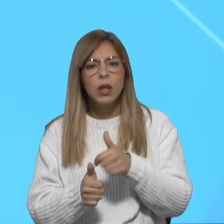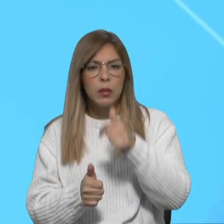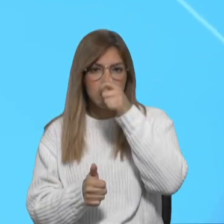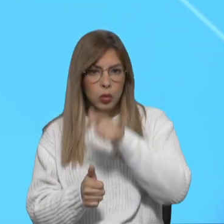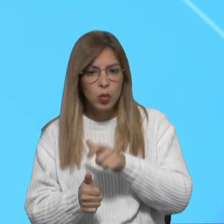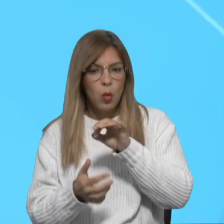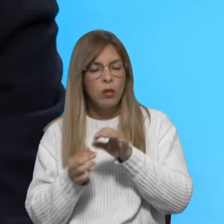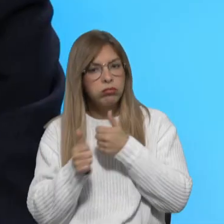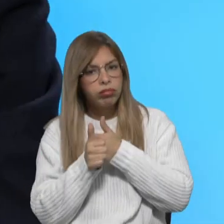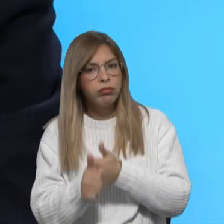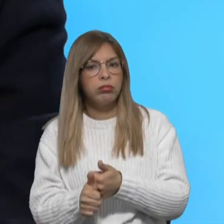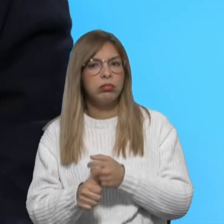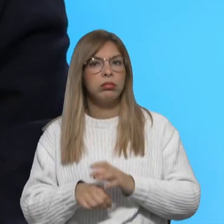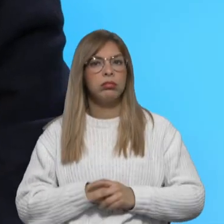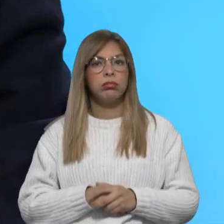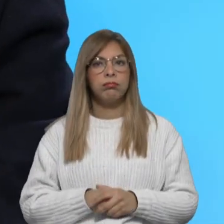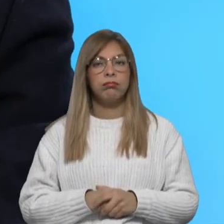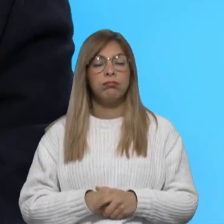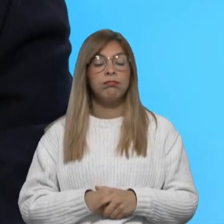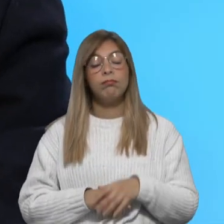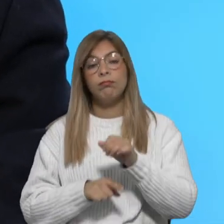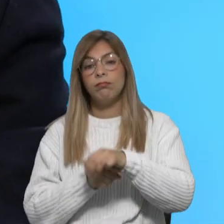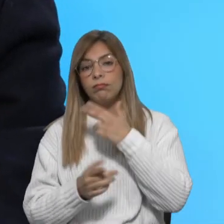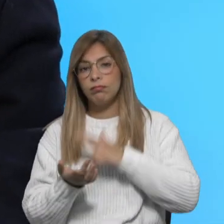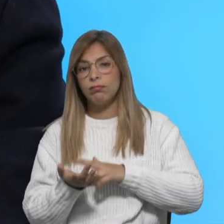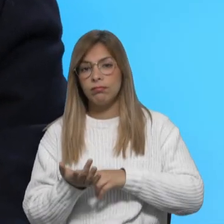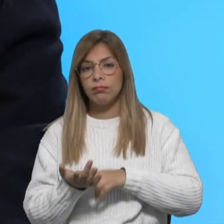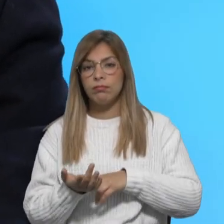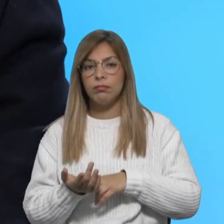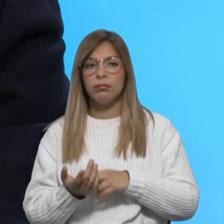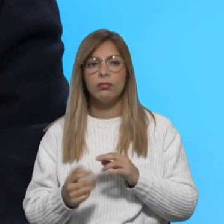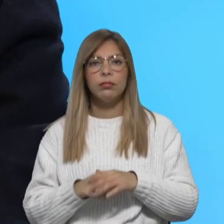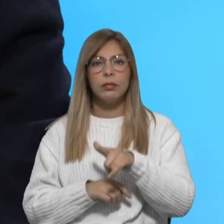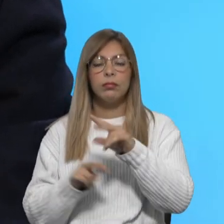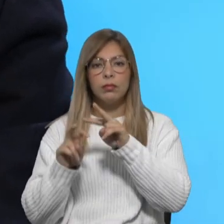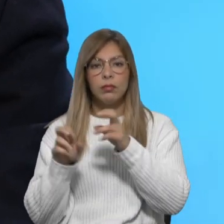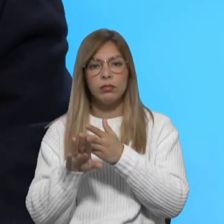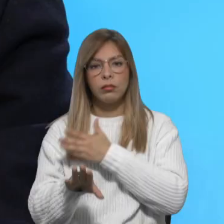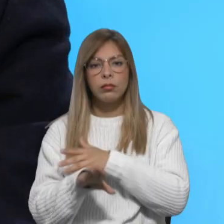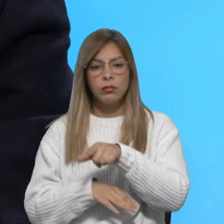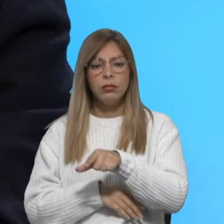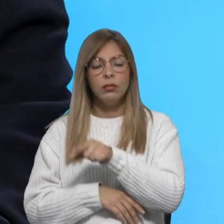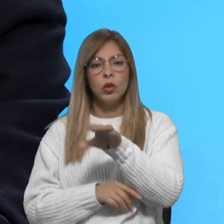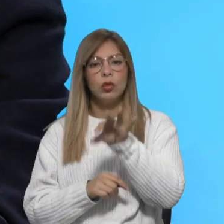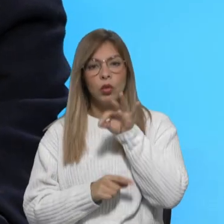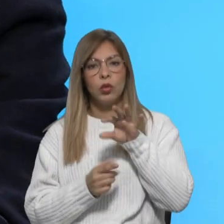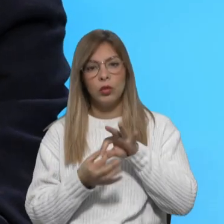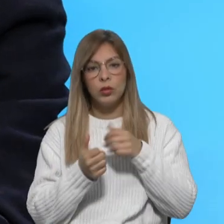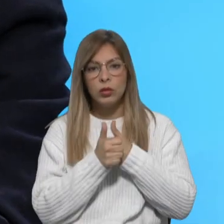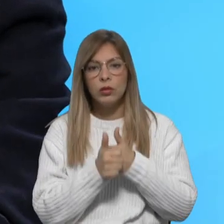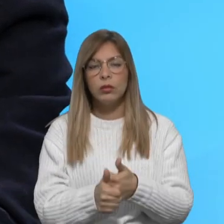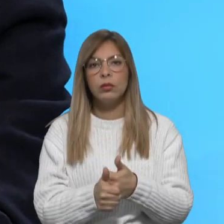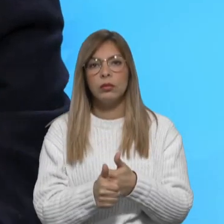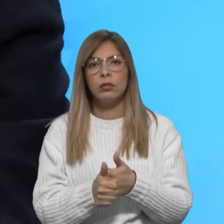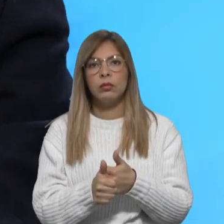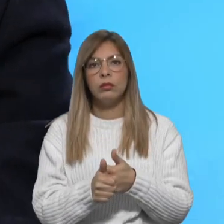que está em causa? É verdade. Este tema, como eu referi há bocadinho, foi escolhido até há